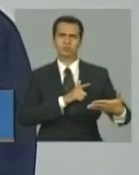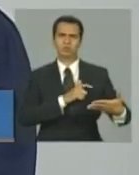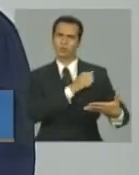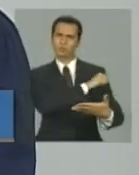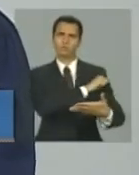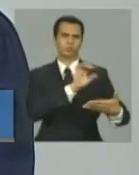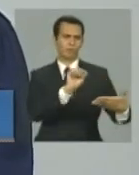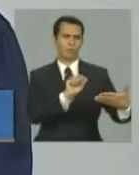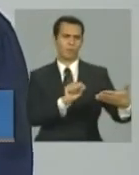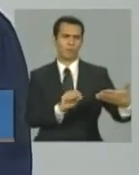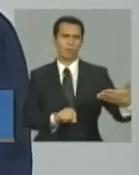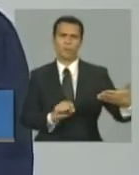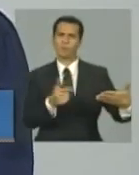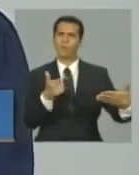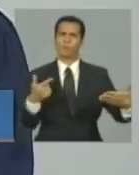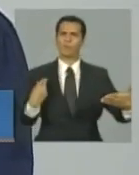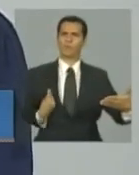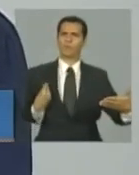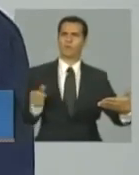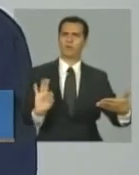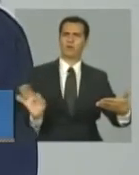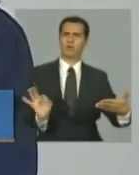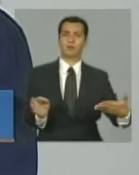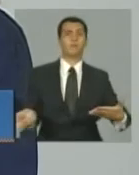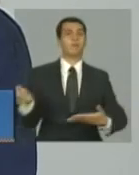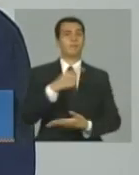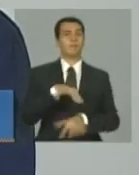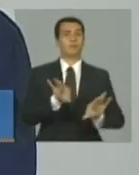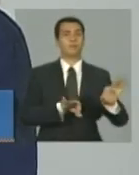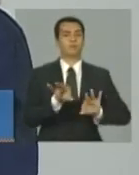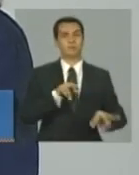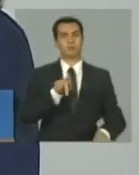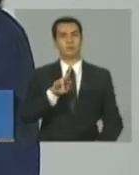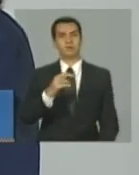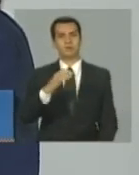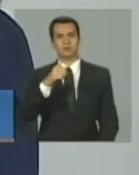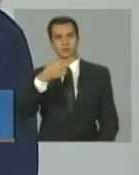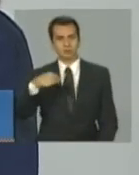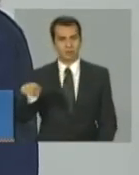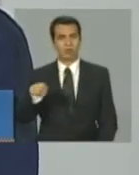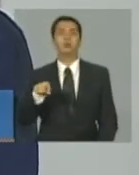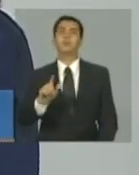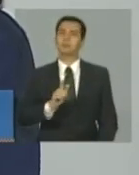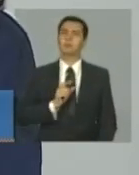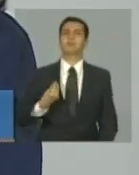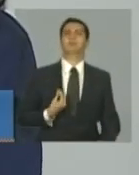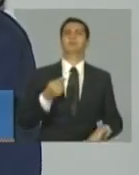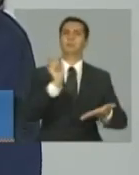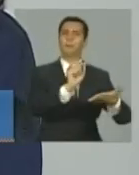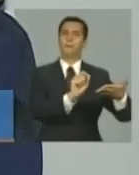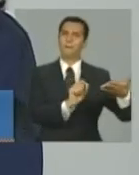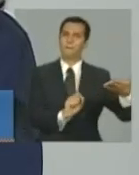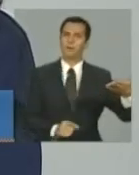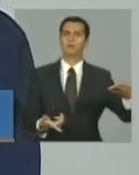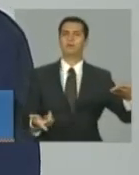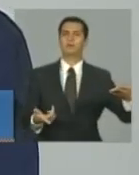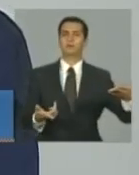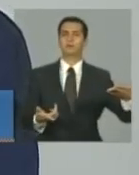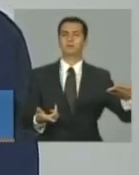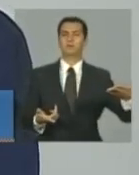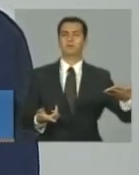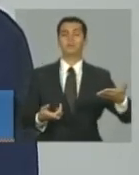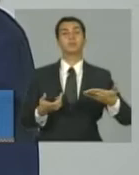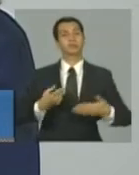projeto presença esse aluno consta como como presença a nossa orientação é o que gestor da assistência ele esteja sempre muito